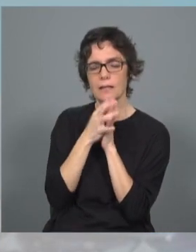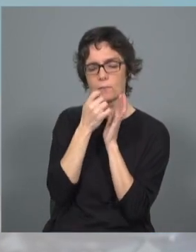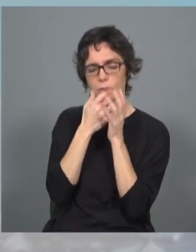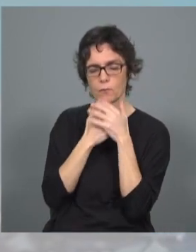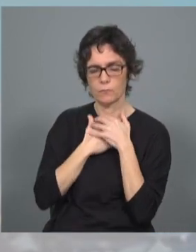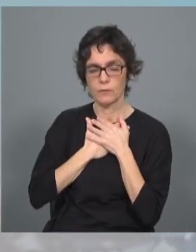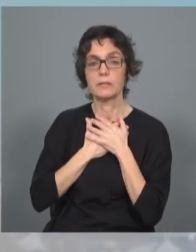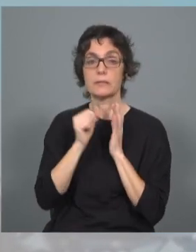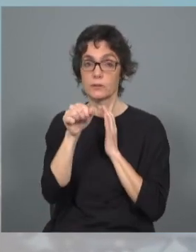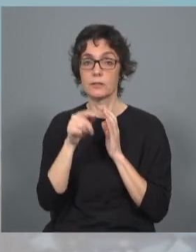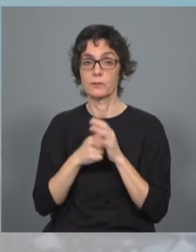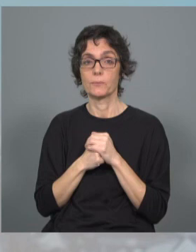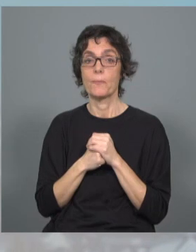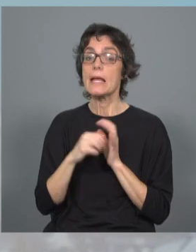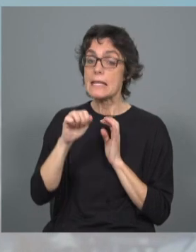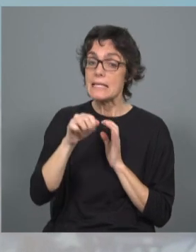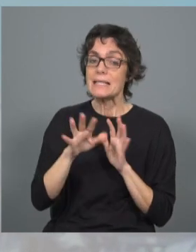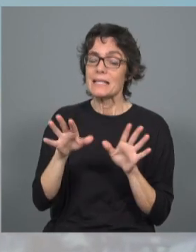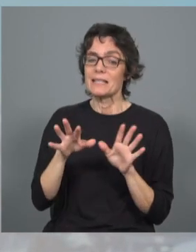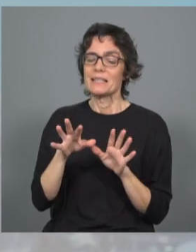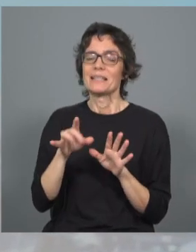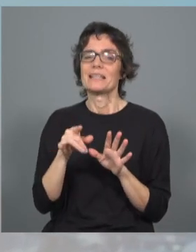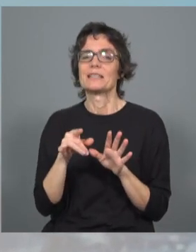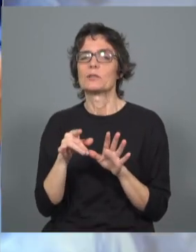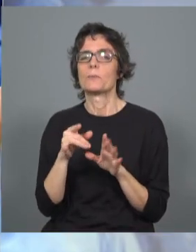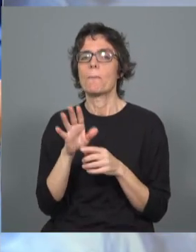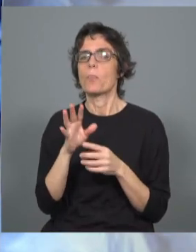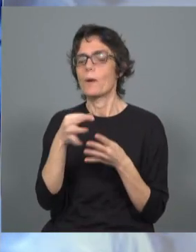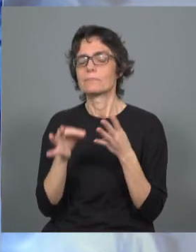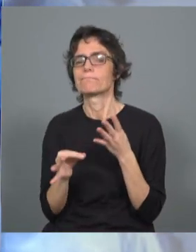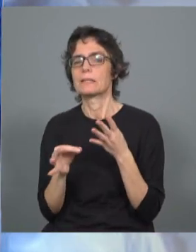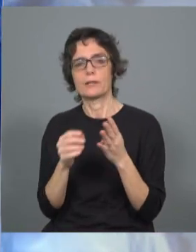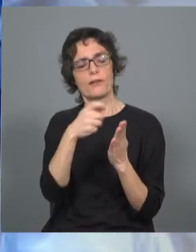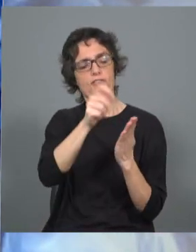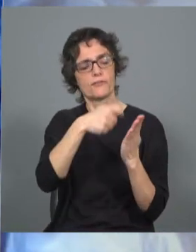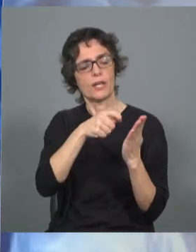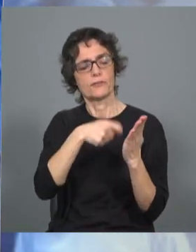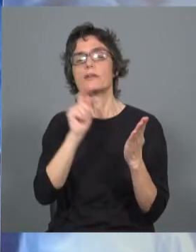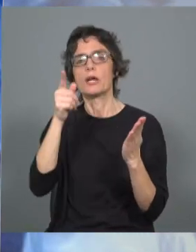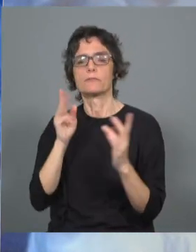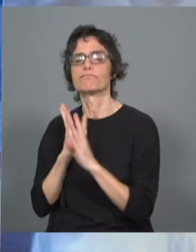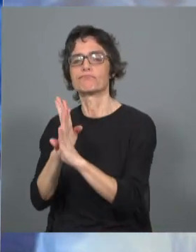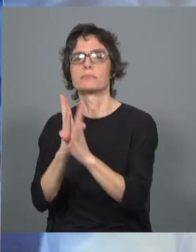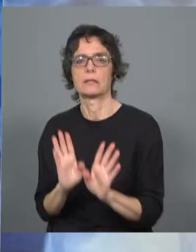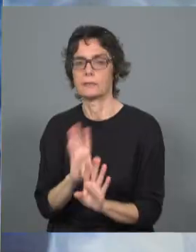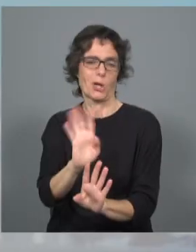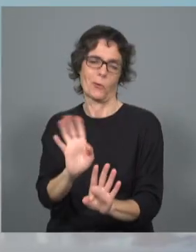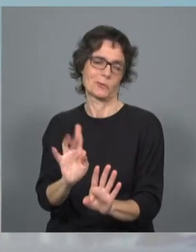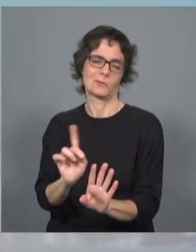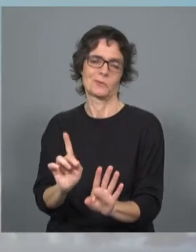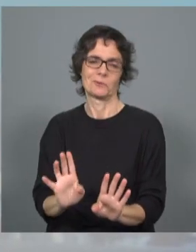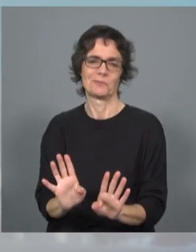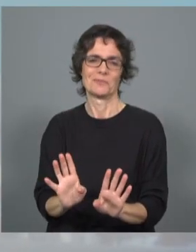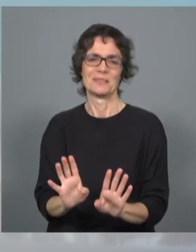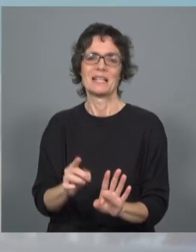dimensão da importância... Isto não é para validar ali uma série de requisitos para poder comungar, não é? E eu acredito, não sei como é que é com as outras pessoas,